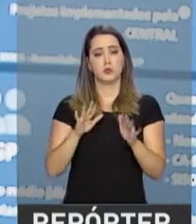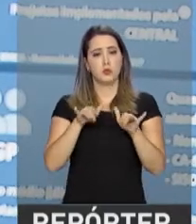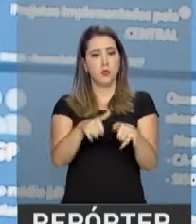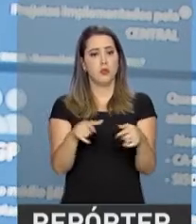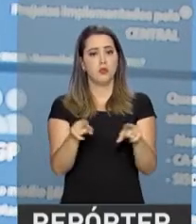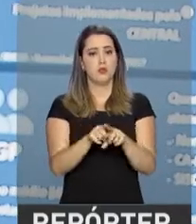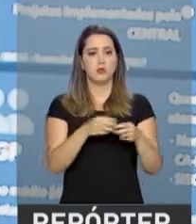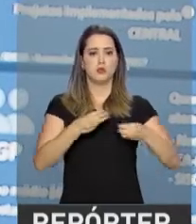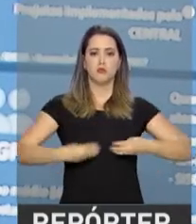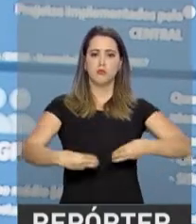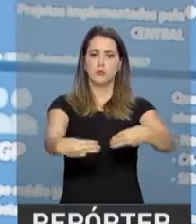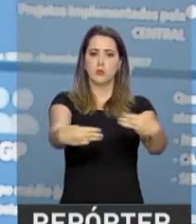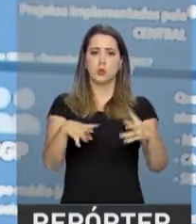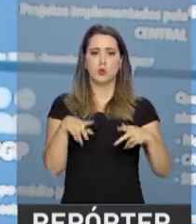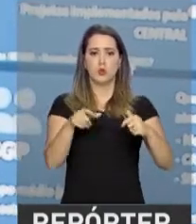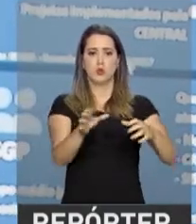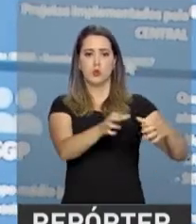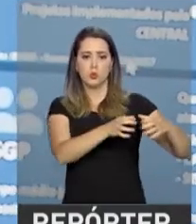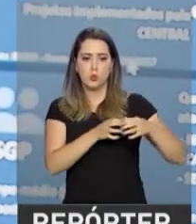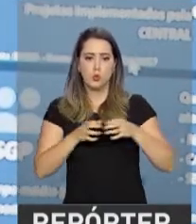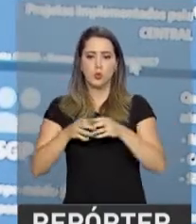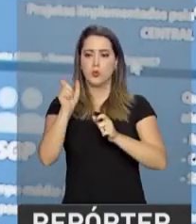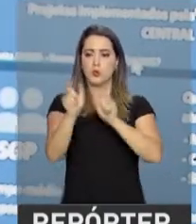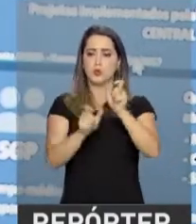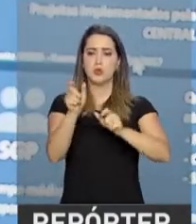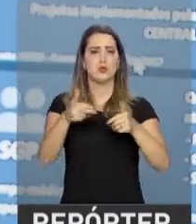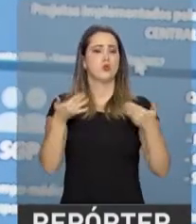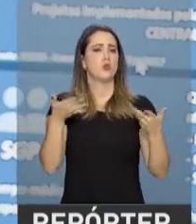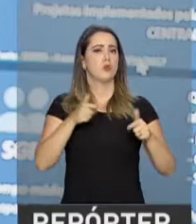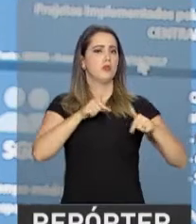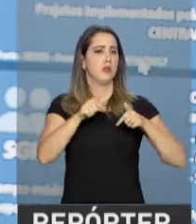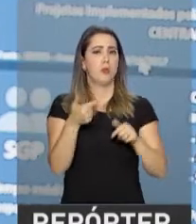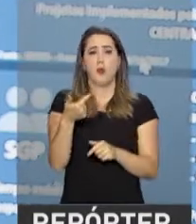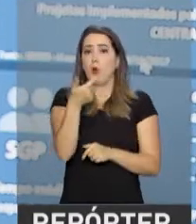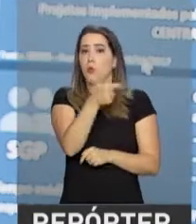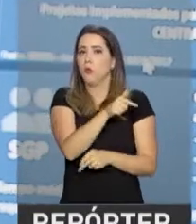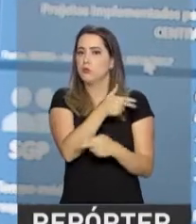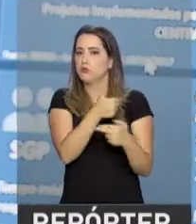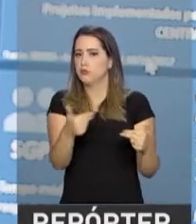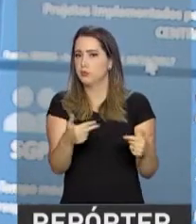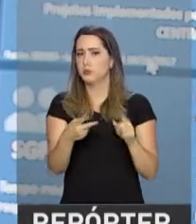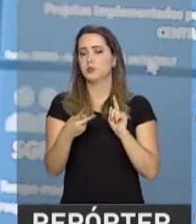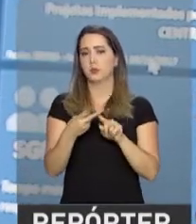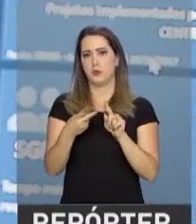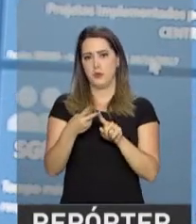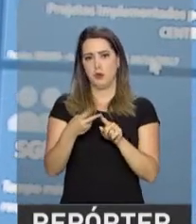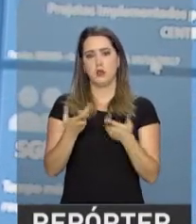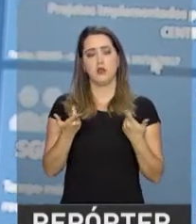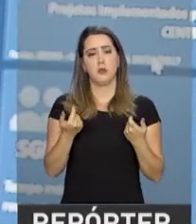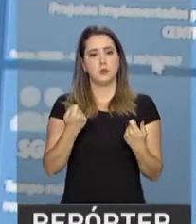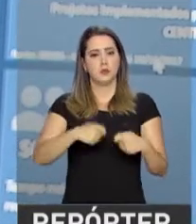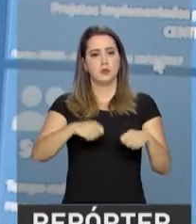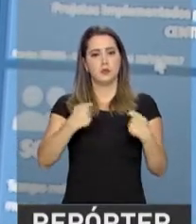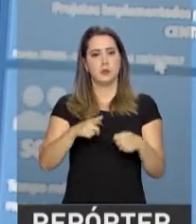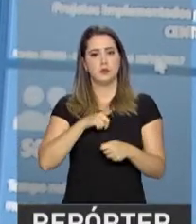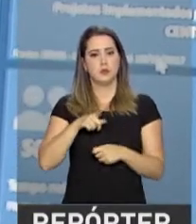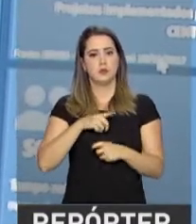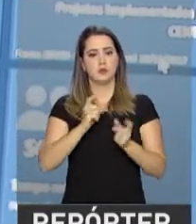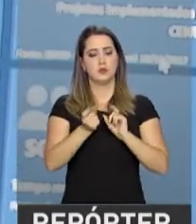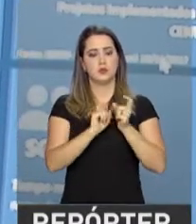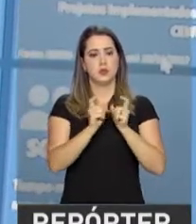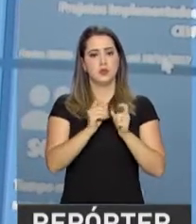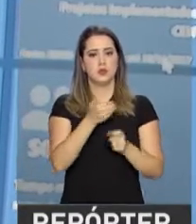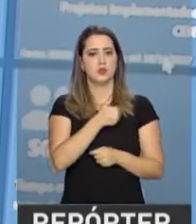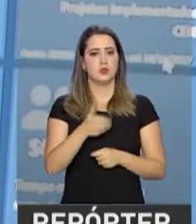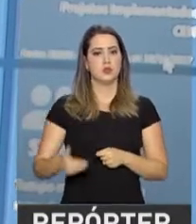dos ministérios todo esse pessoal todo esse espaço toda essa estrutura também vou deixar de ter na administração pública centenas